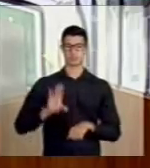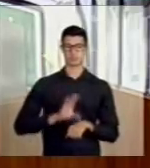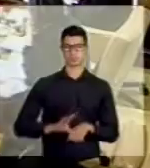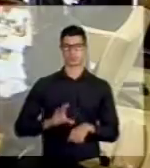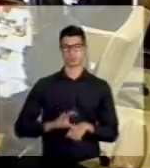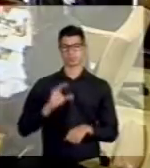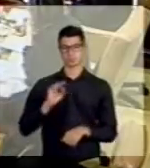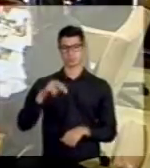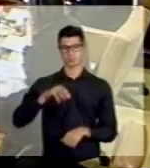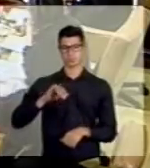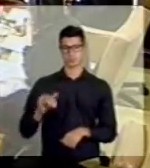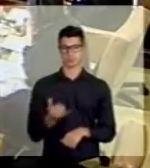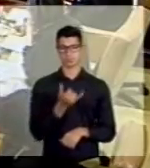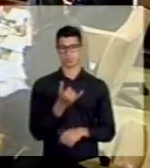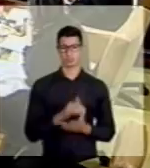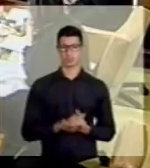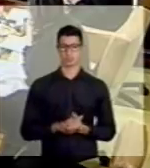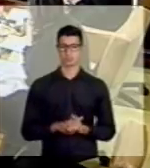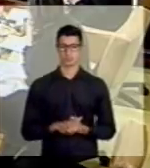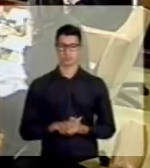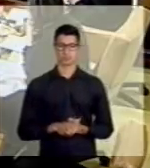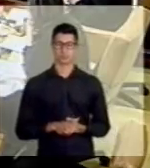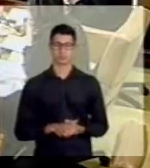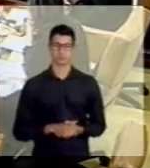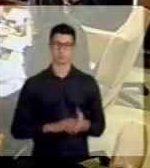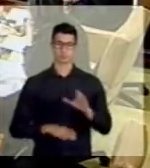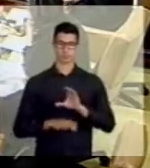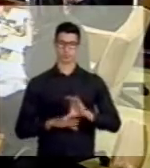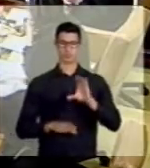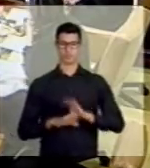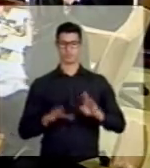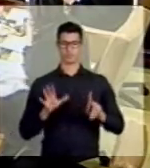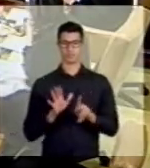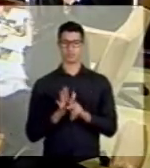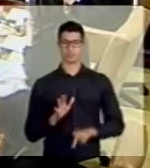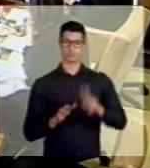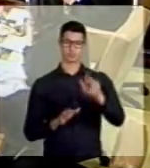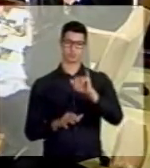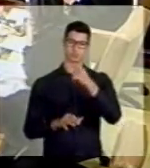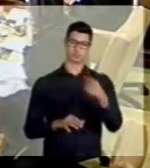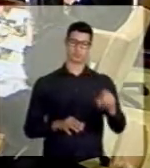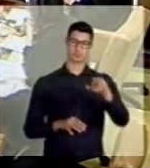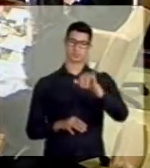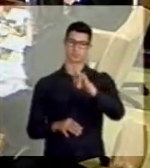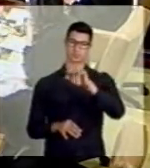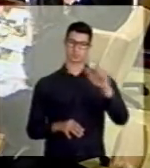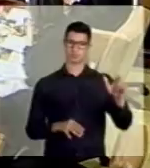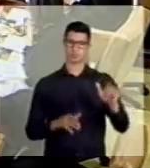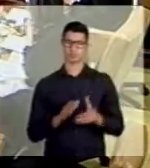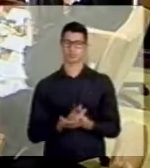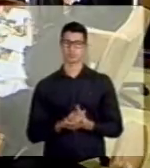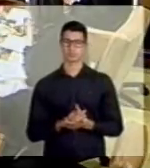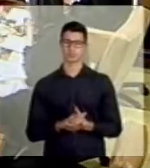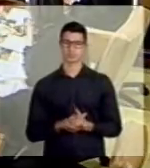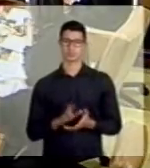CNJ, Conselho Nacional de Justiça, a legitimidade constitucional da União Civil Homoafetiva. E,